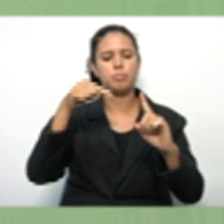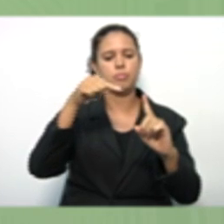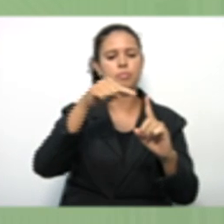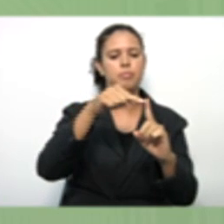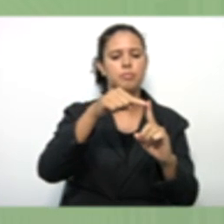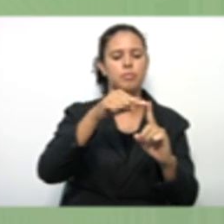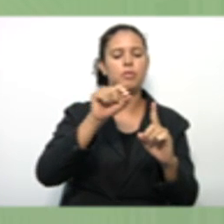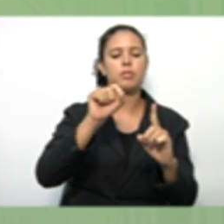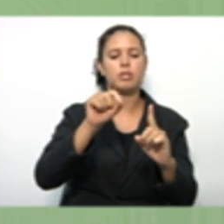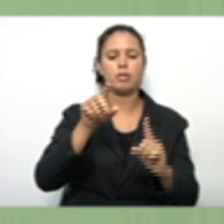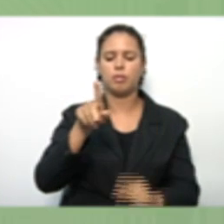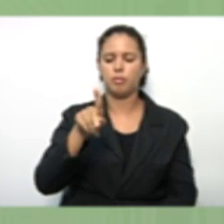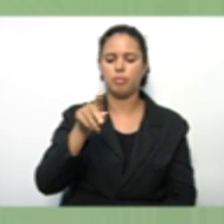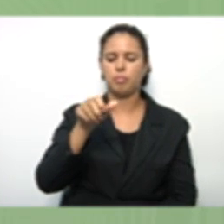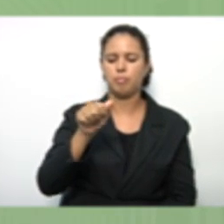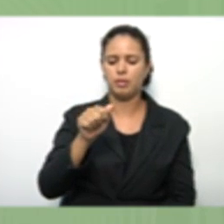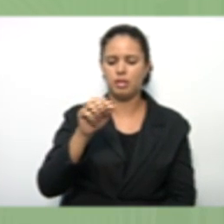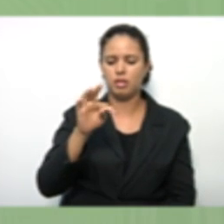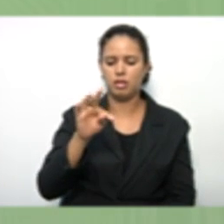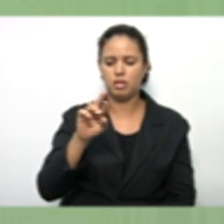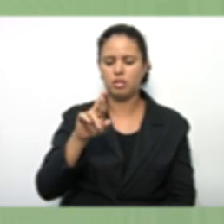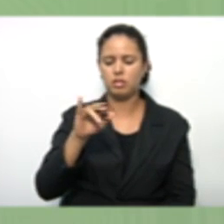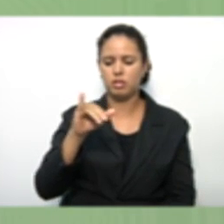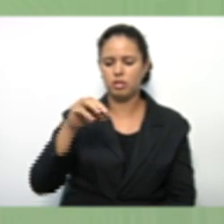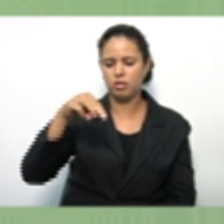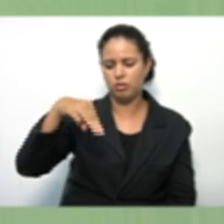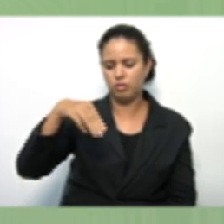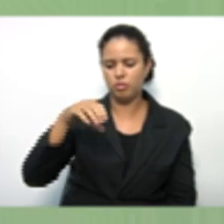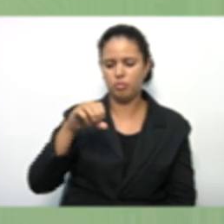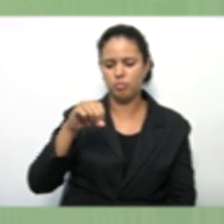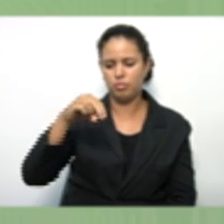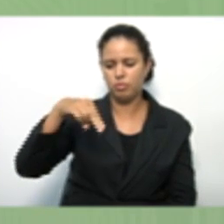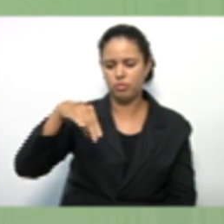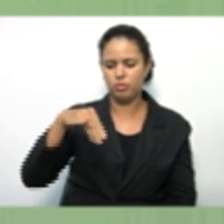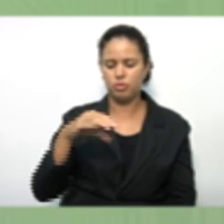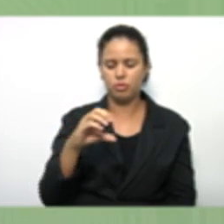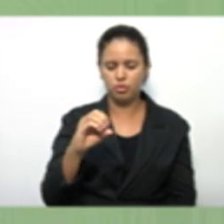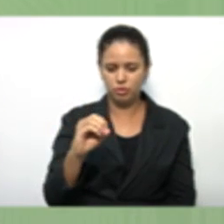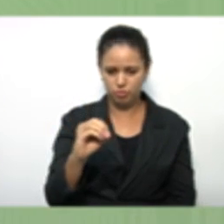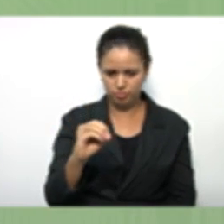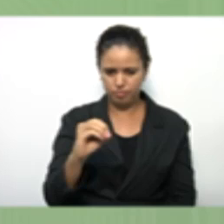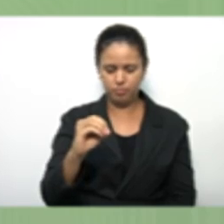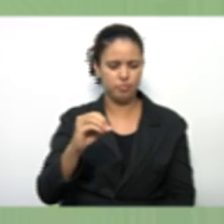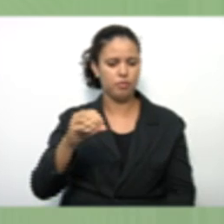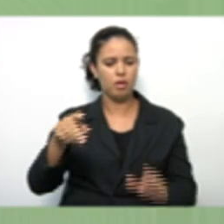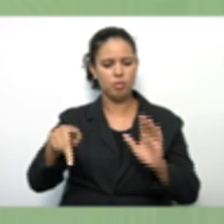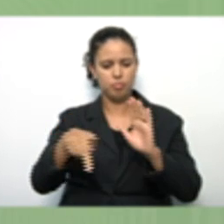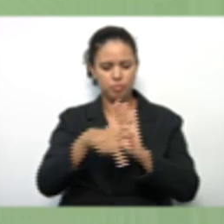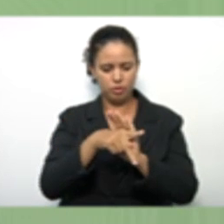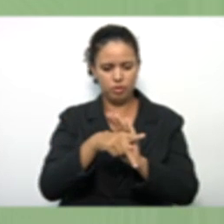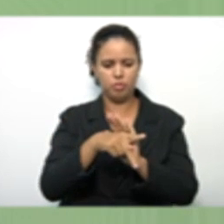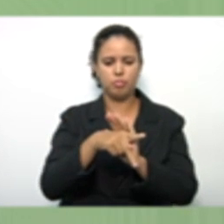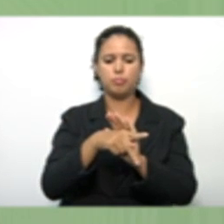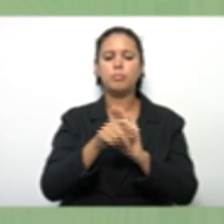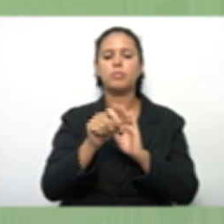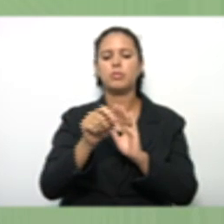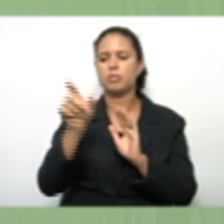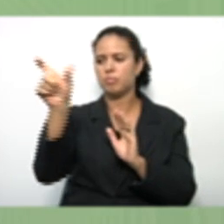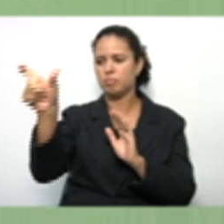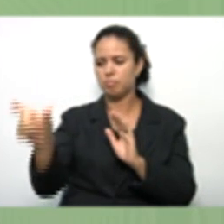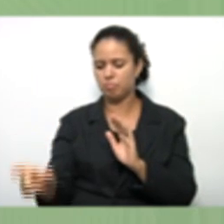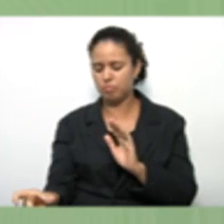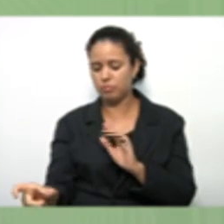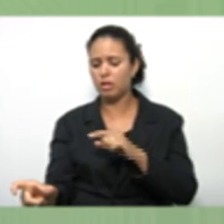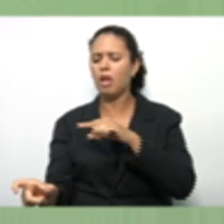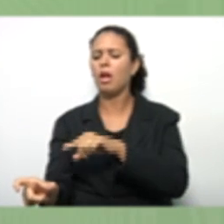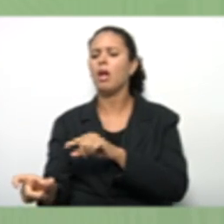professor Aloir tem, que é o carro, a casa. E o bem melhor de todos, que são os bens numerários, que é o dinheiro que ele tem lá